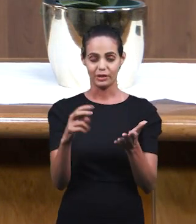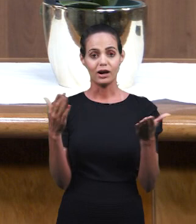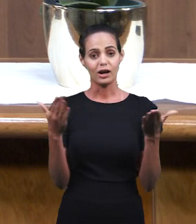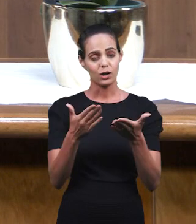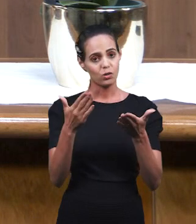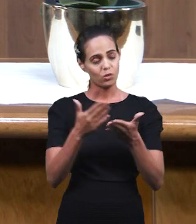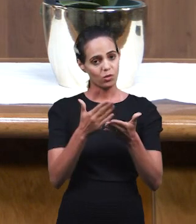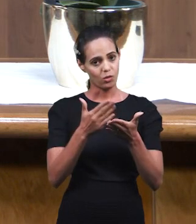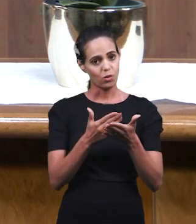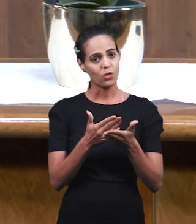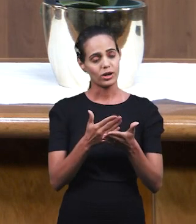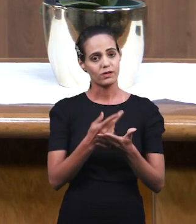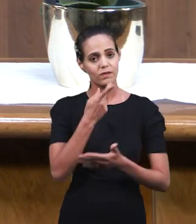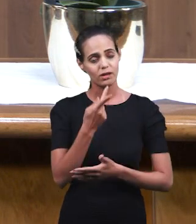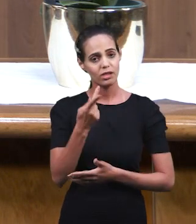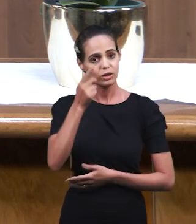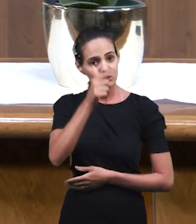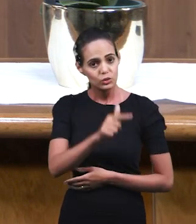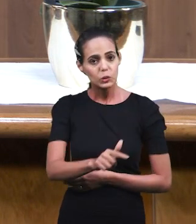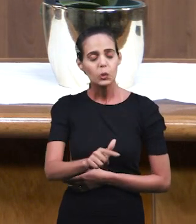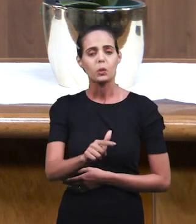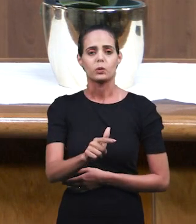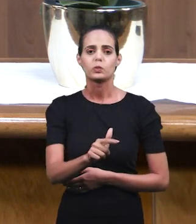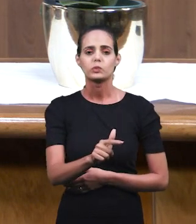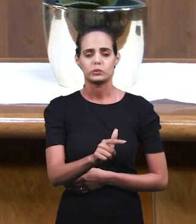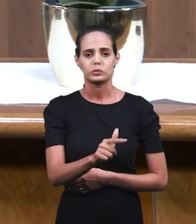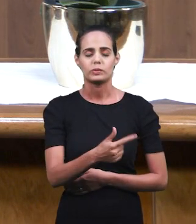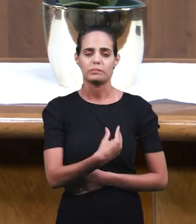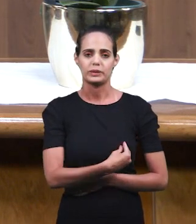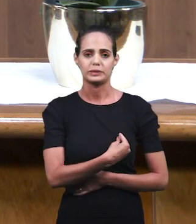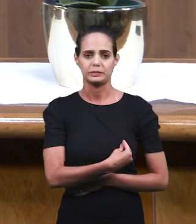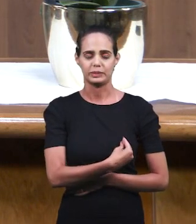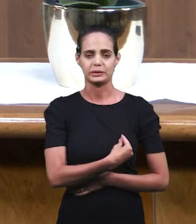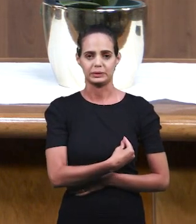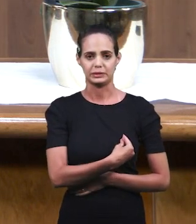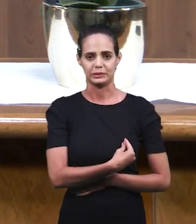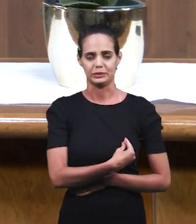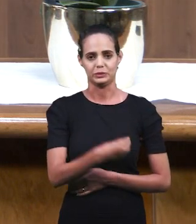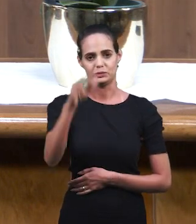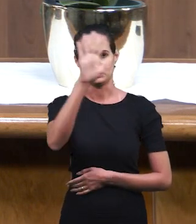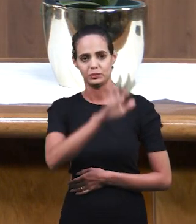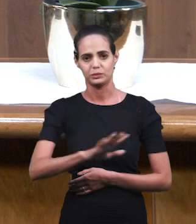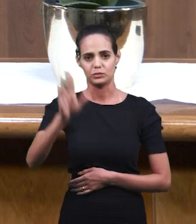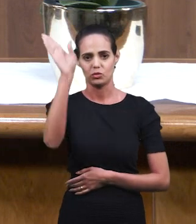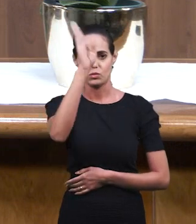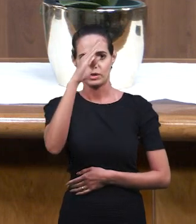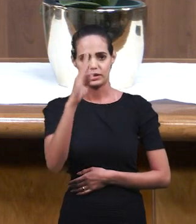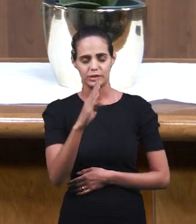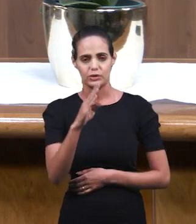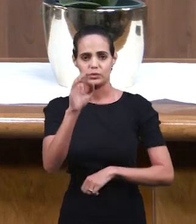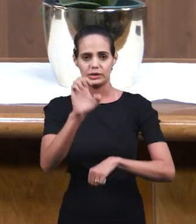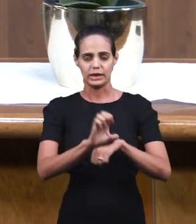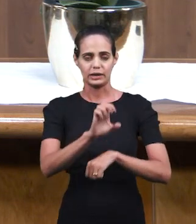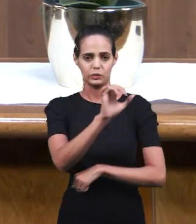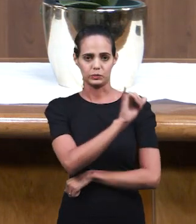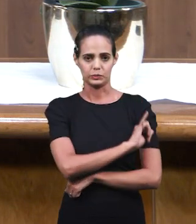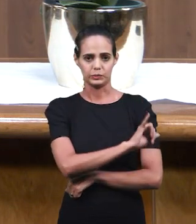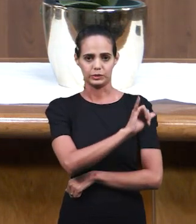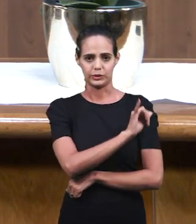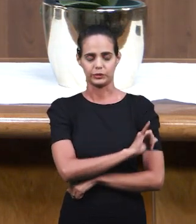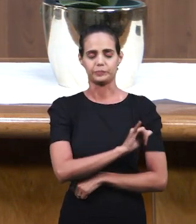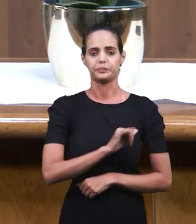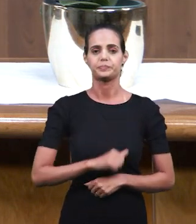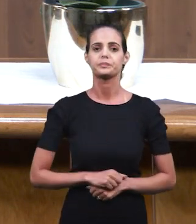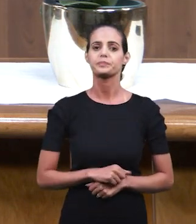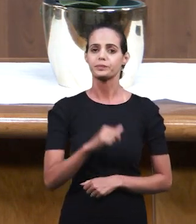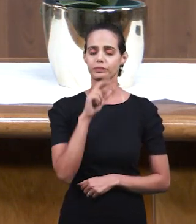ter essa participação tão importante dos irmãos de vários lugares do Brasil. Nós vamos começar pelo Rio de Janeiro. Mas para responder a